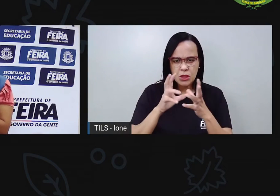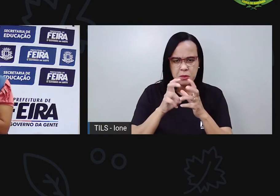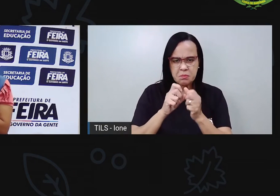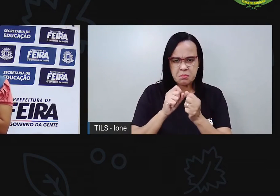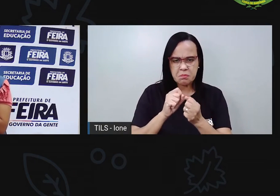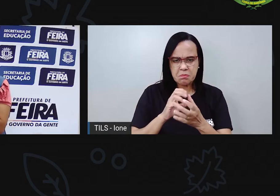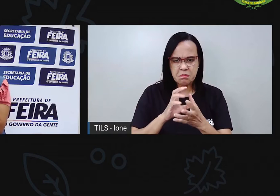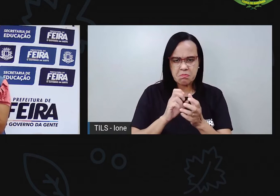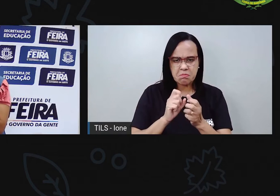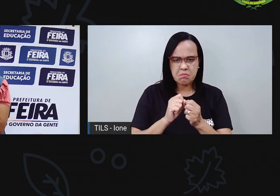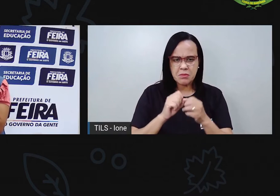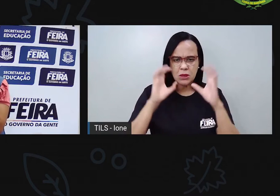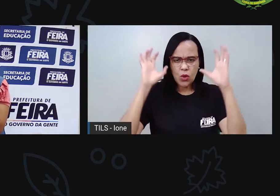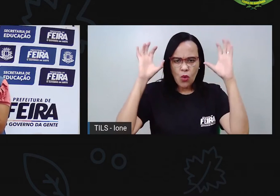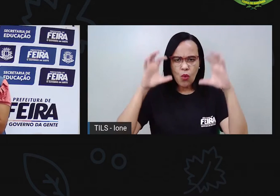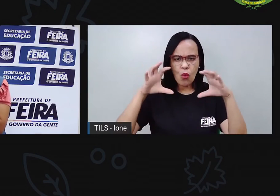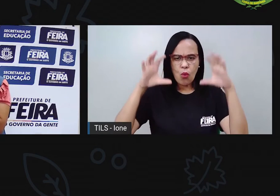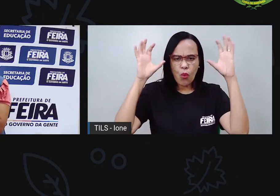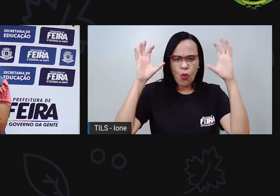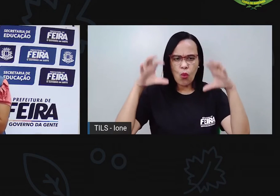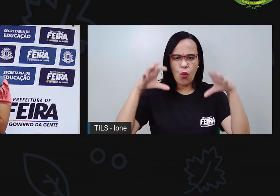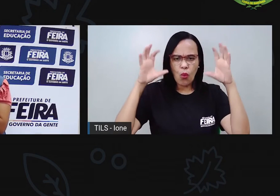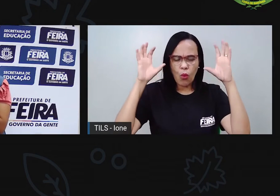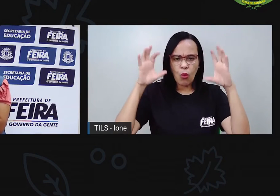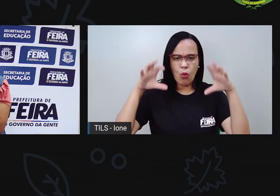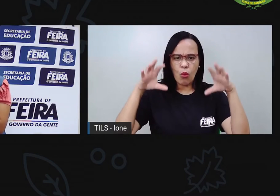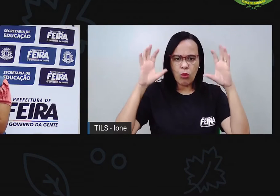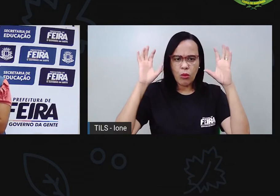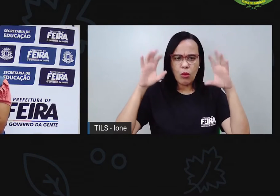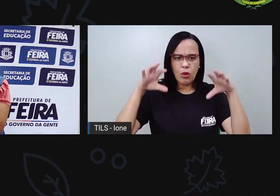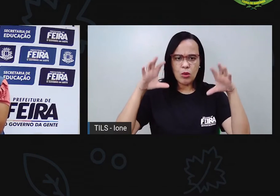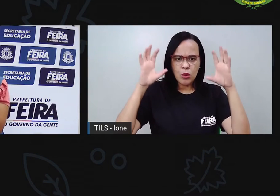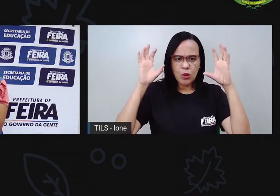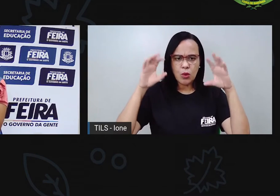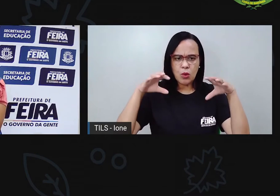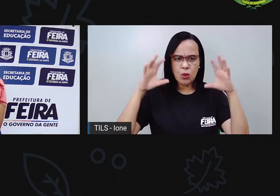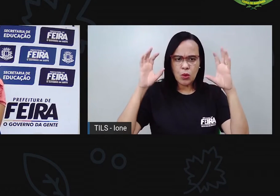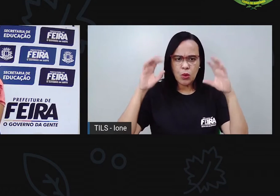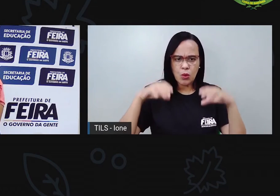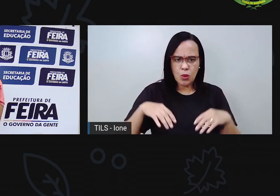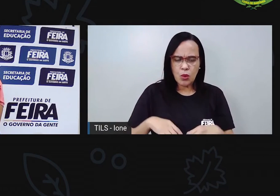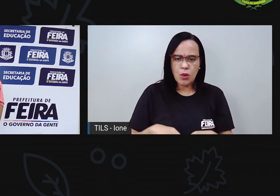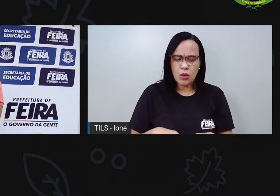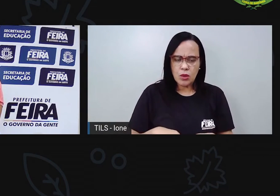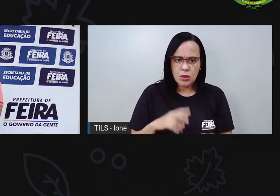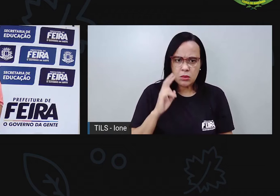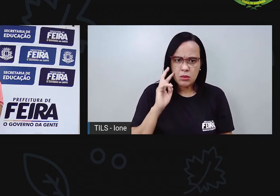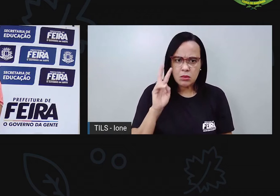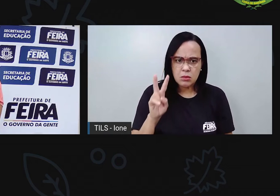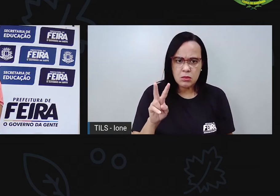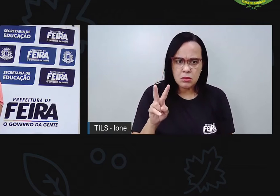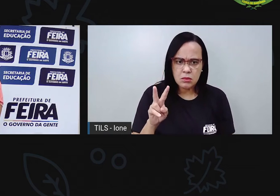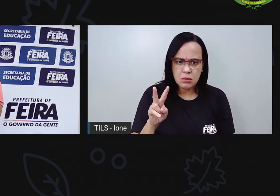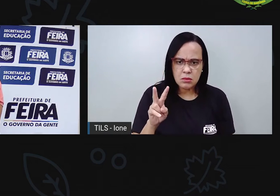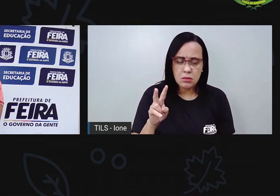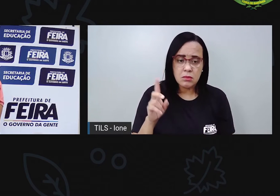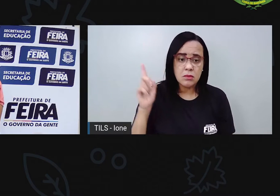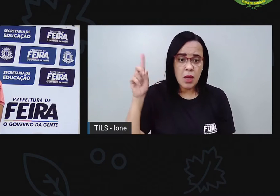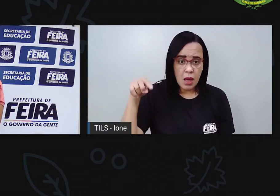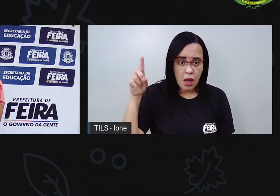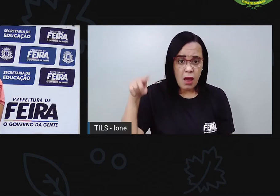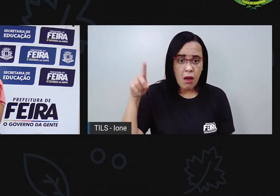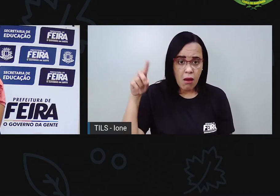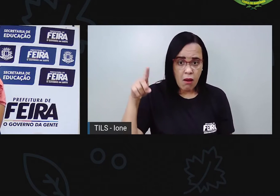Eu estou bem sozinho e parece-me perguntas e Ah é mesmo